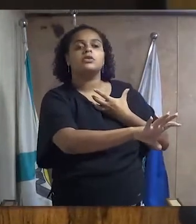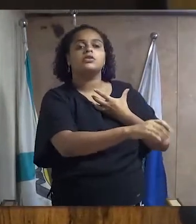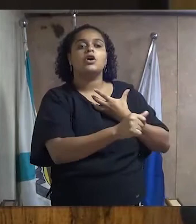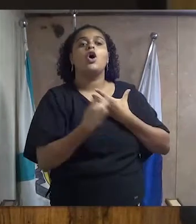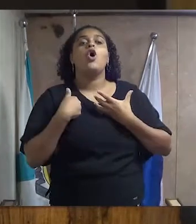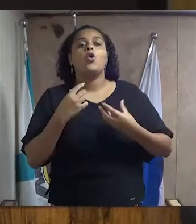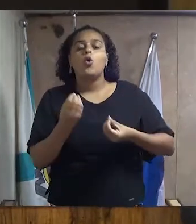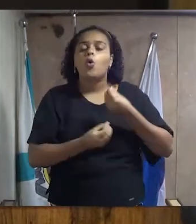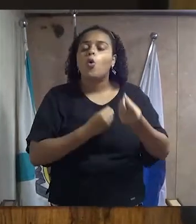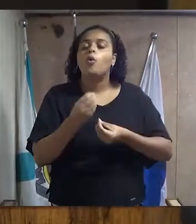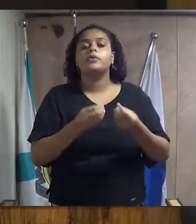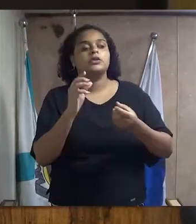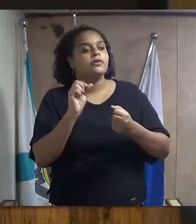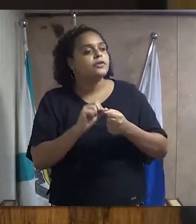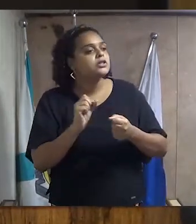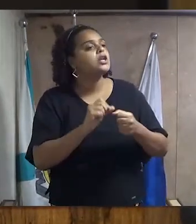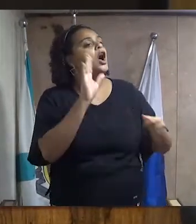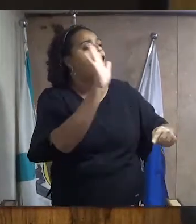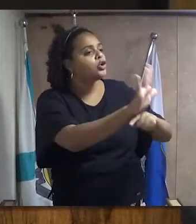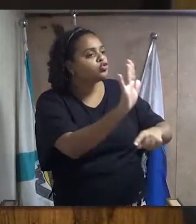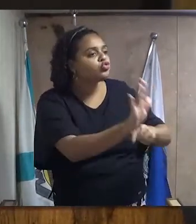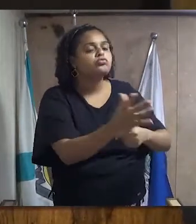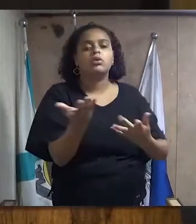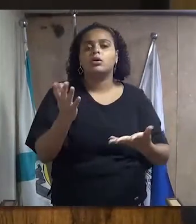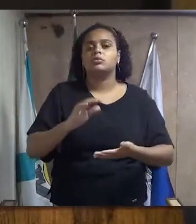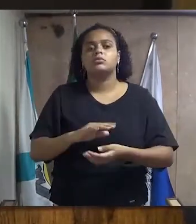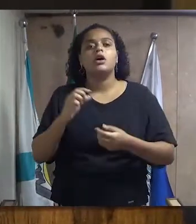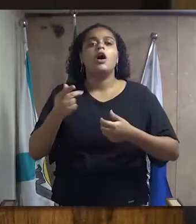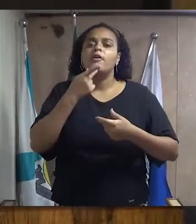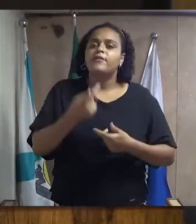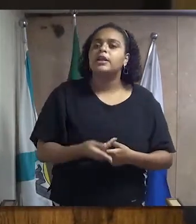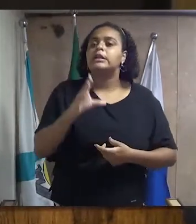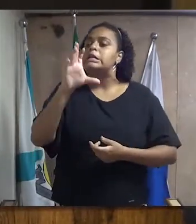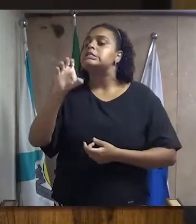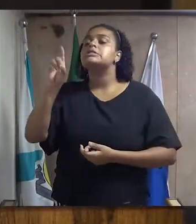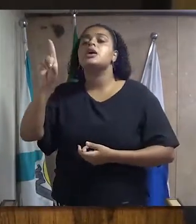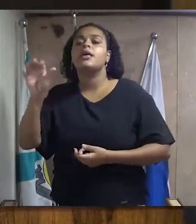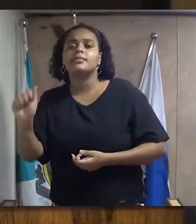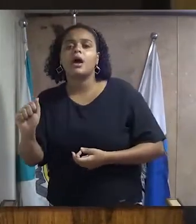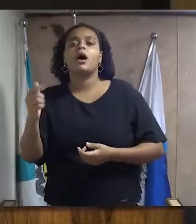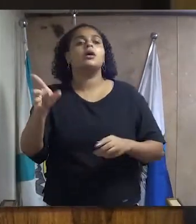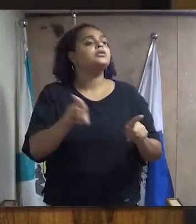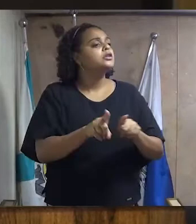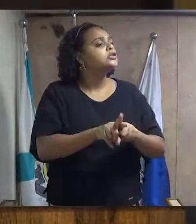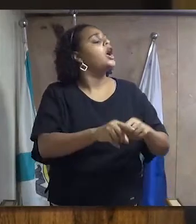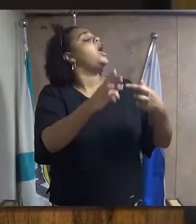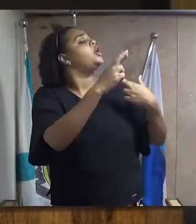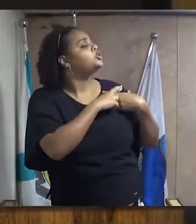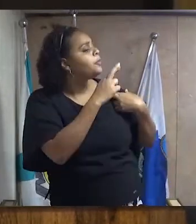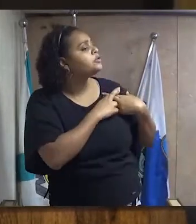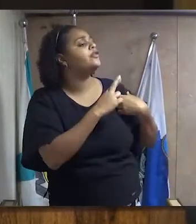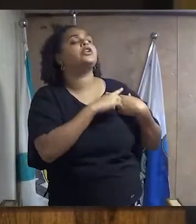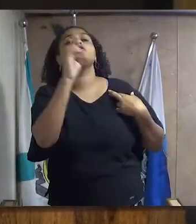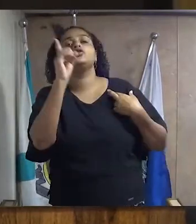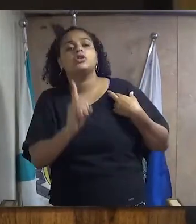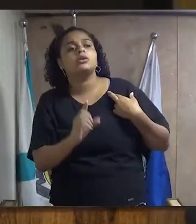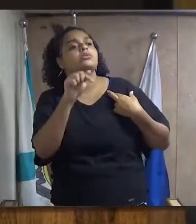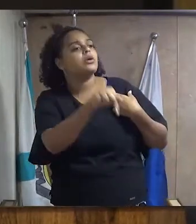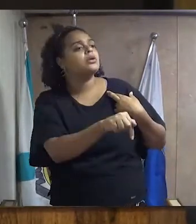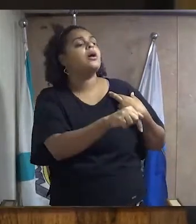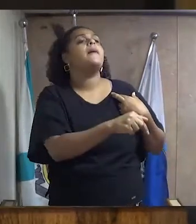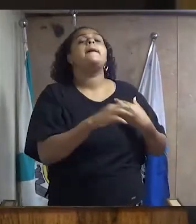forma que vem fazendo, atendendo, situando. Falou da SEDAI, trouxe quem é responsável da SEDAI, que é o Estado. Se